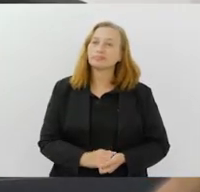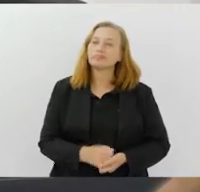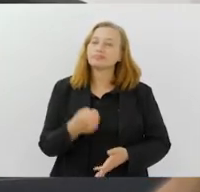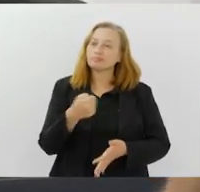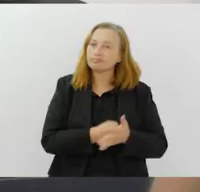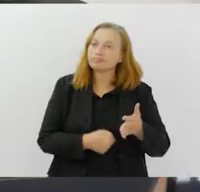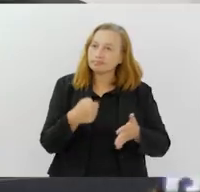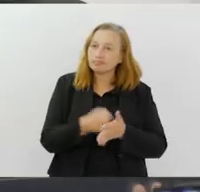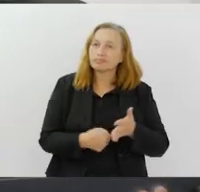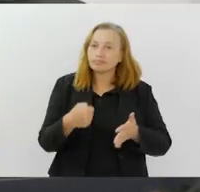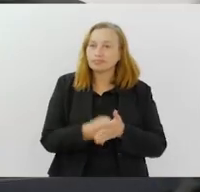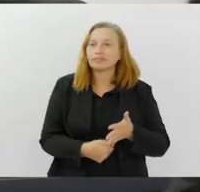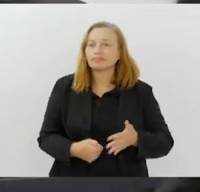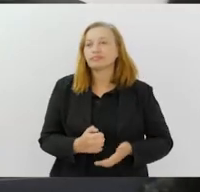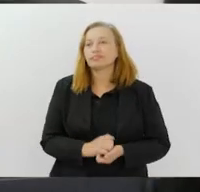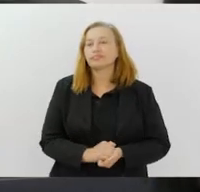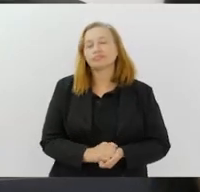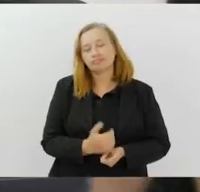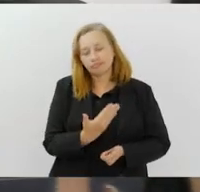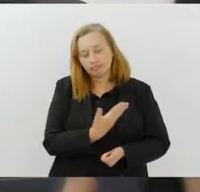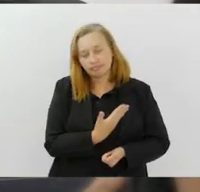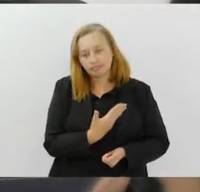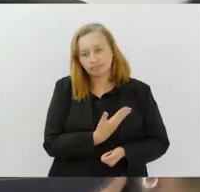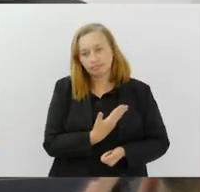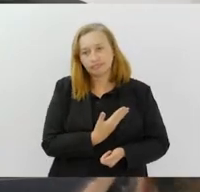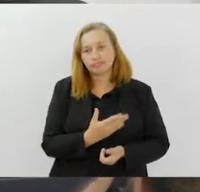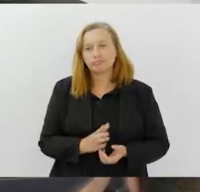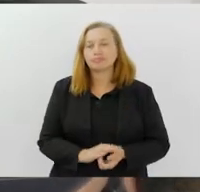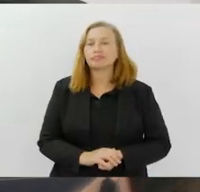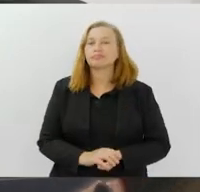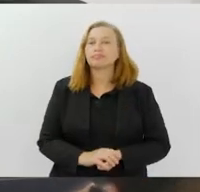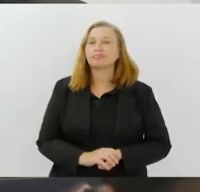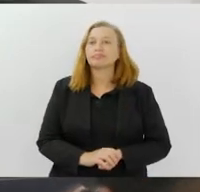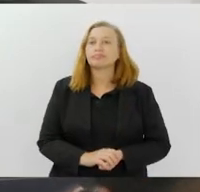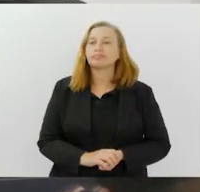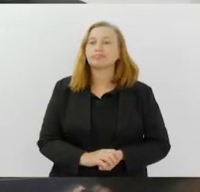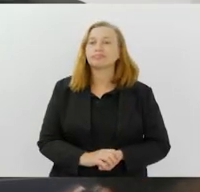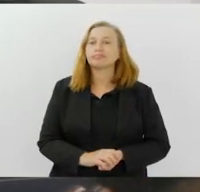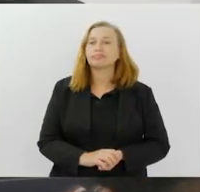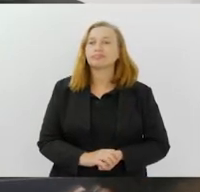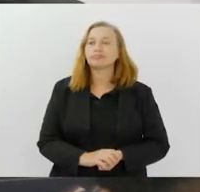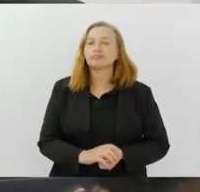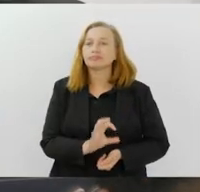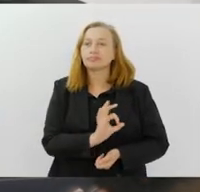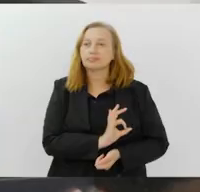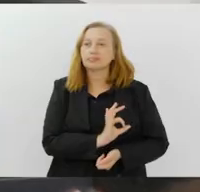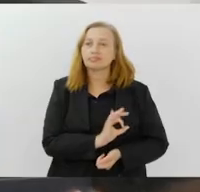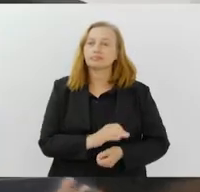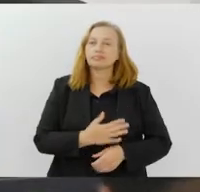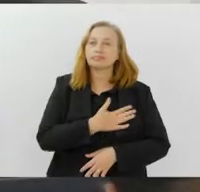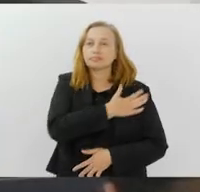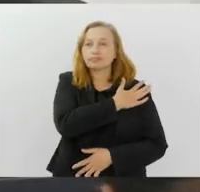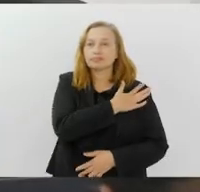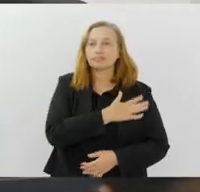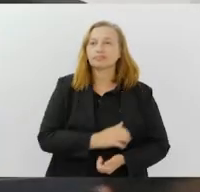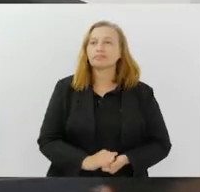luta meus amigos da Corporação da Polícia Militar